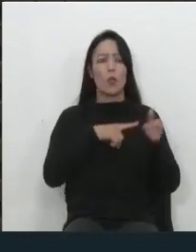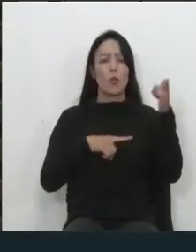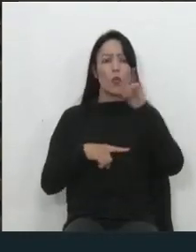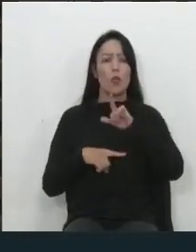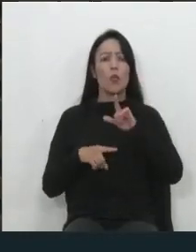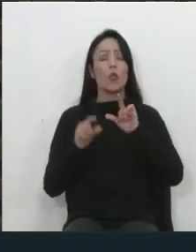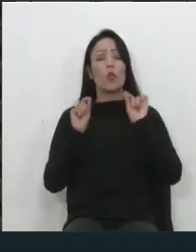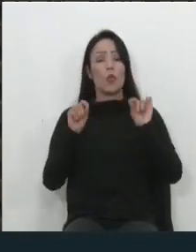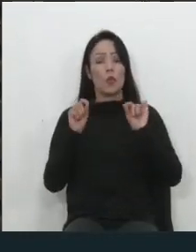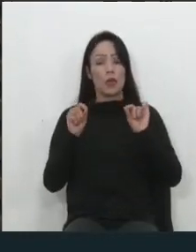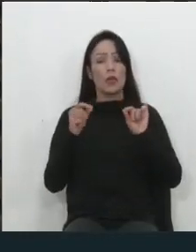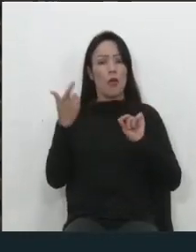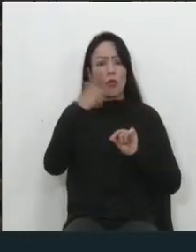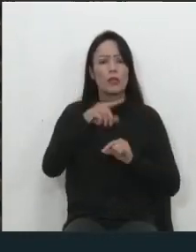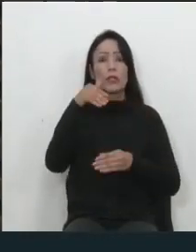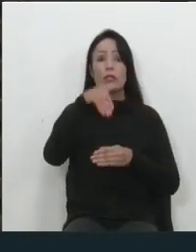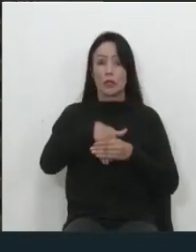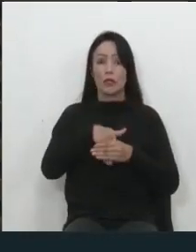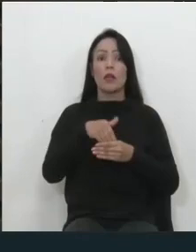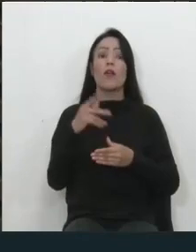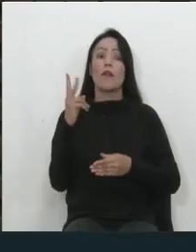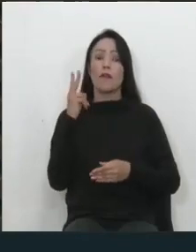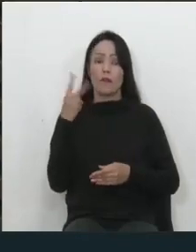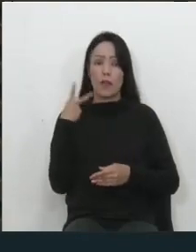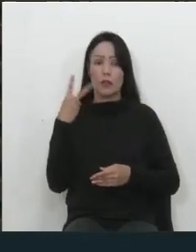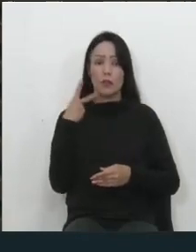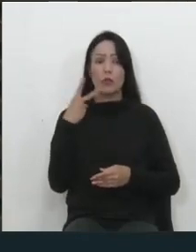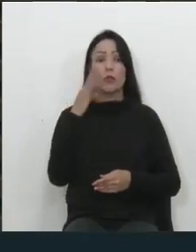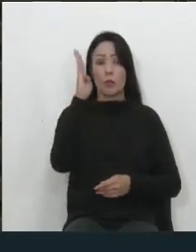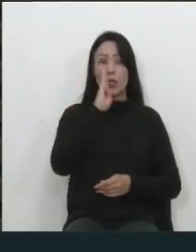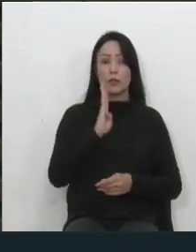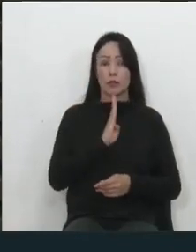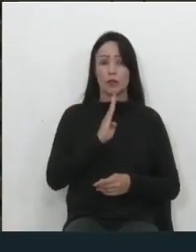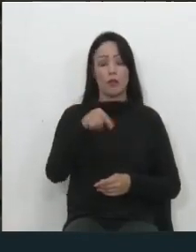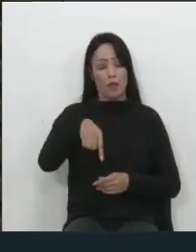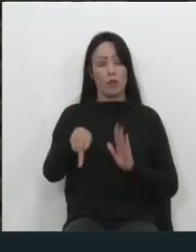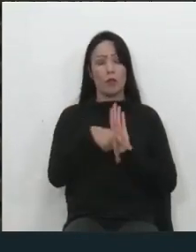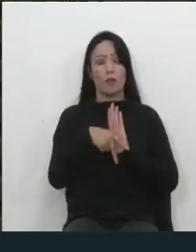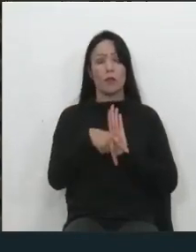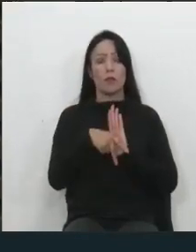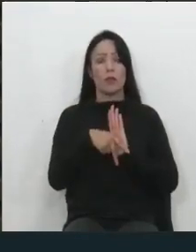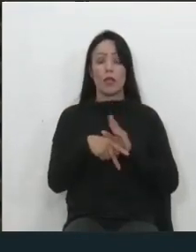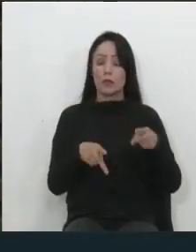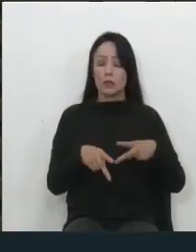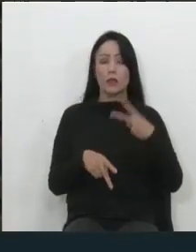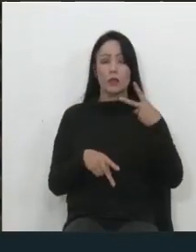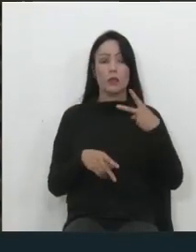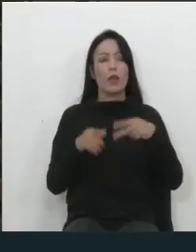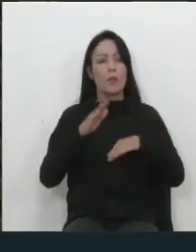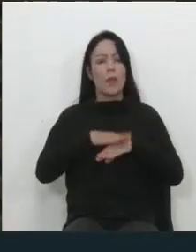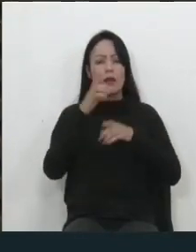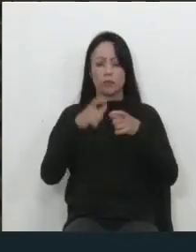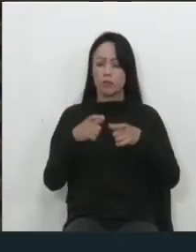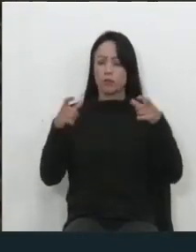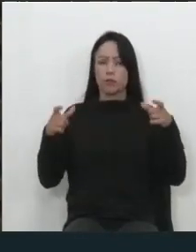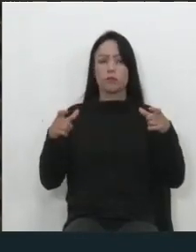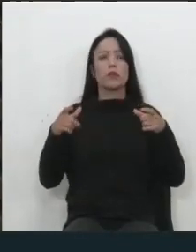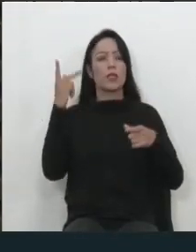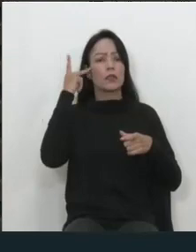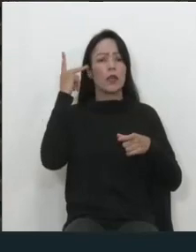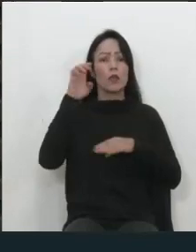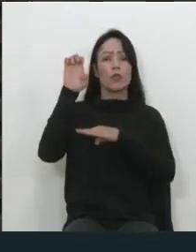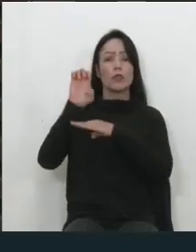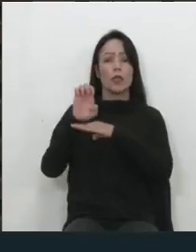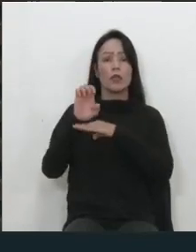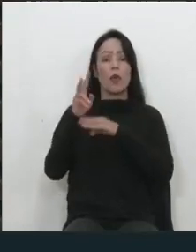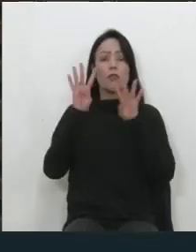uma cadeira no Brasil, né? E a segunda maior cidade do estado de São Paulo, dá uma